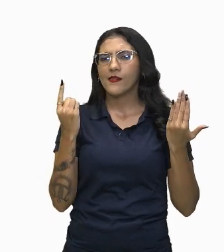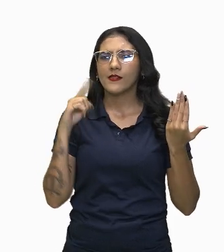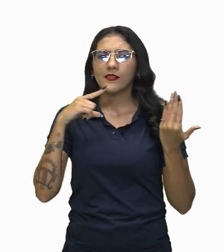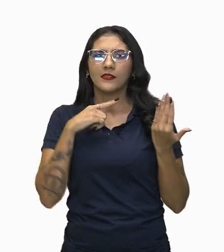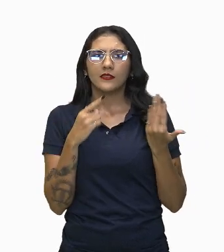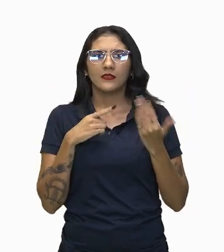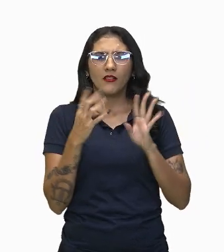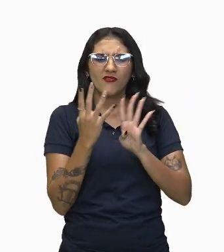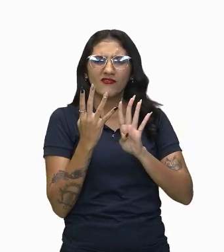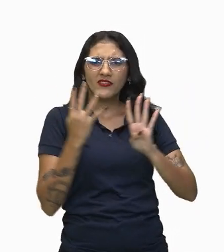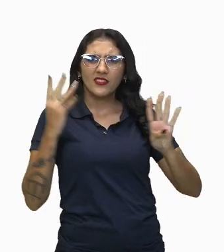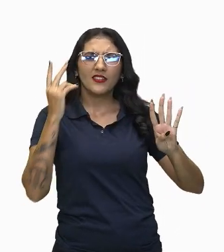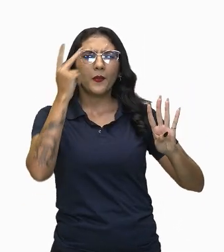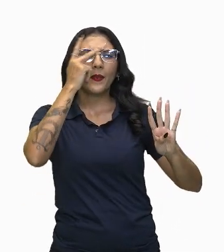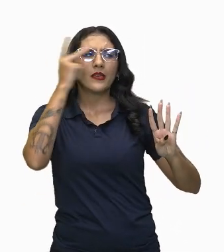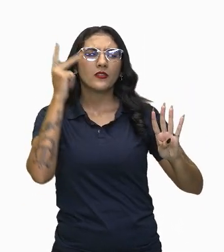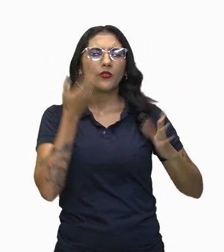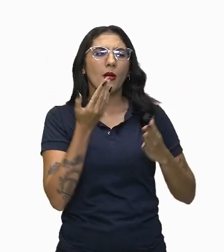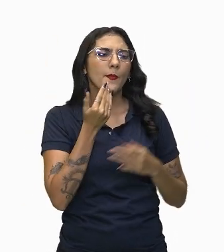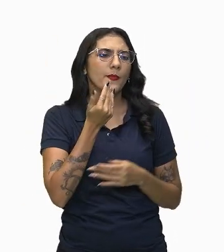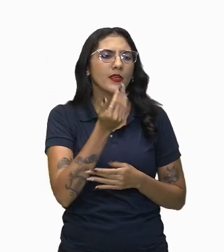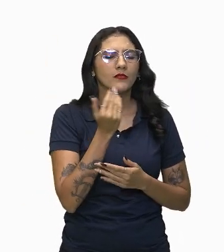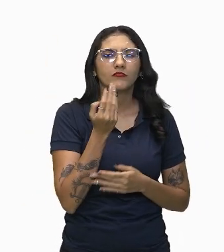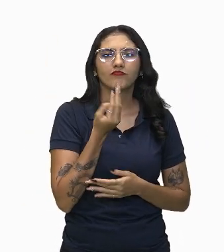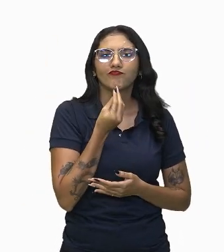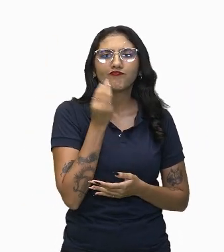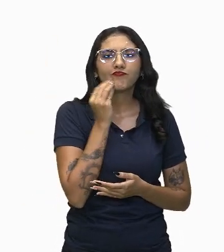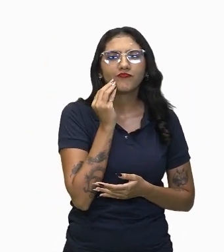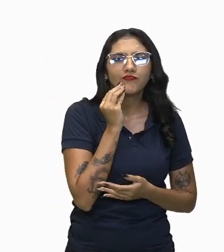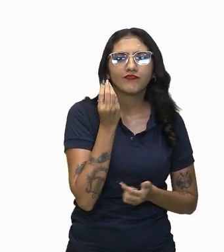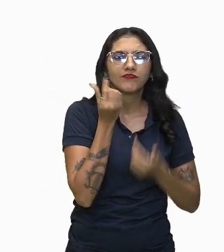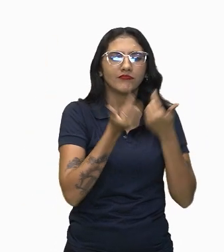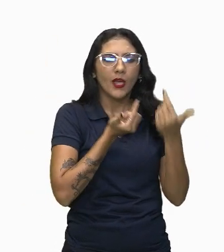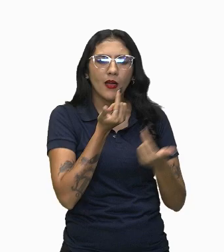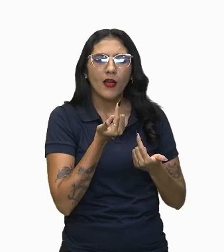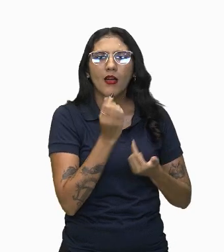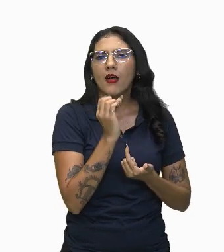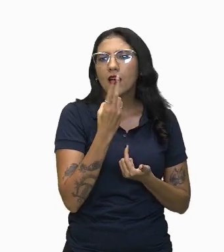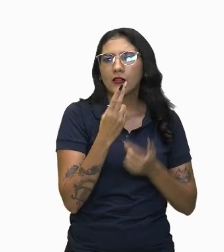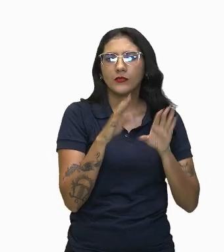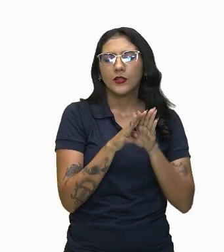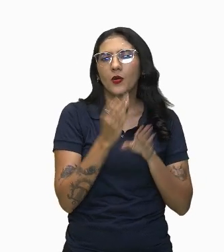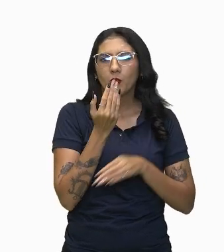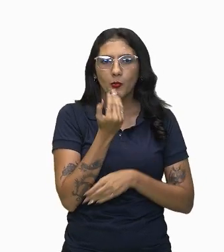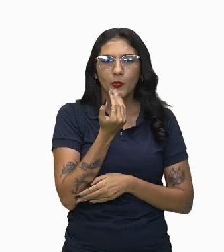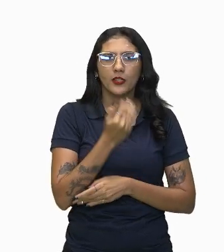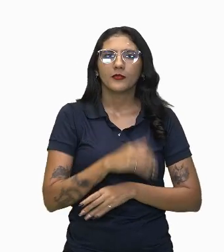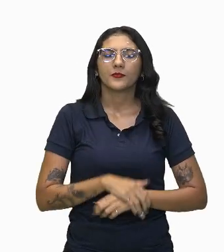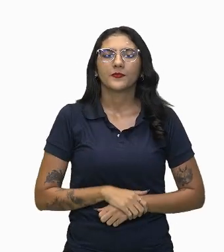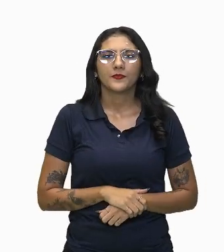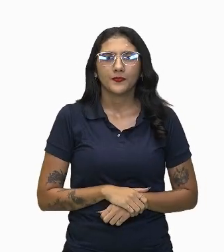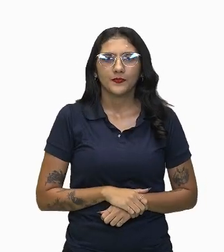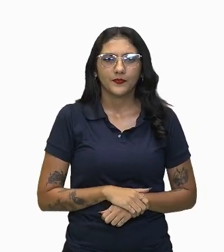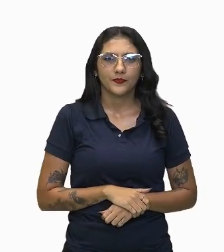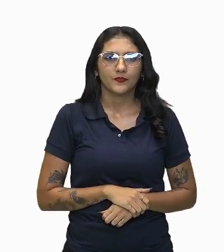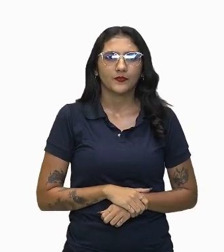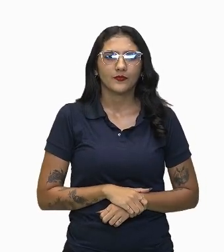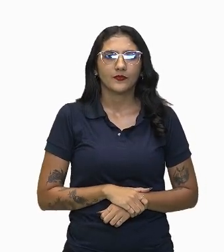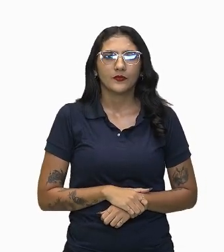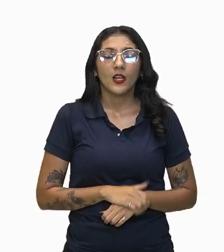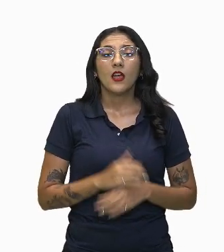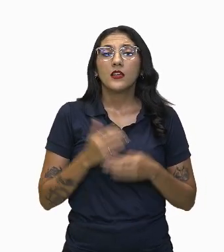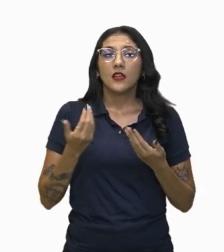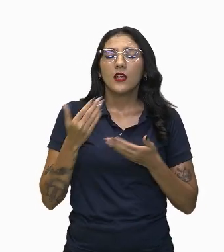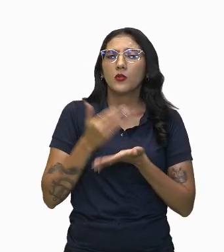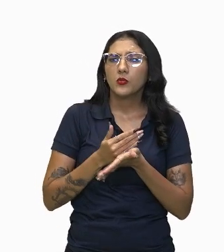pessoas procurando por emprego e comida. Então, a partir desse momento, algumas soluções